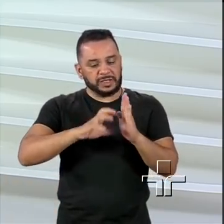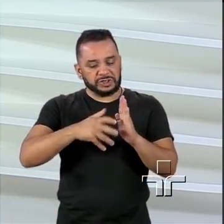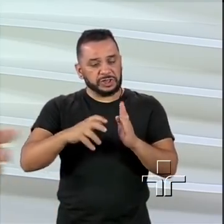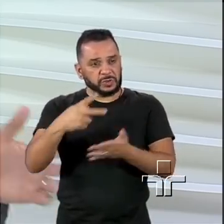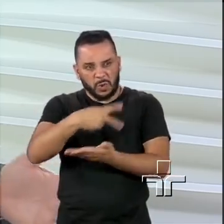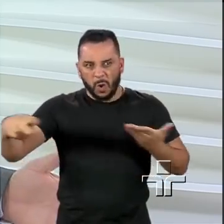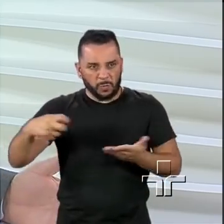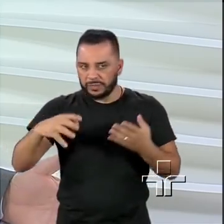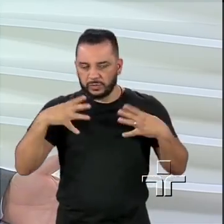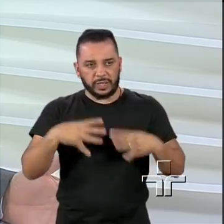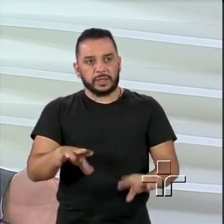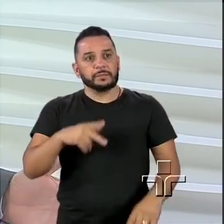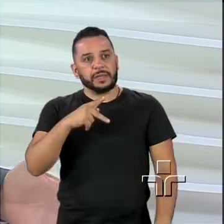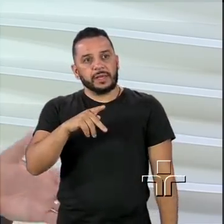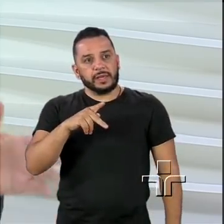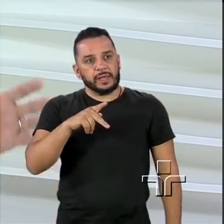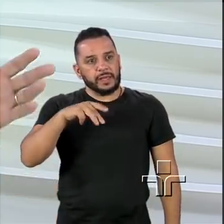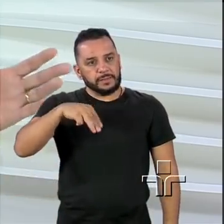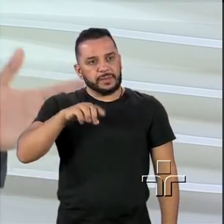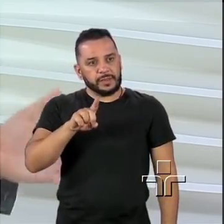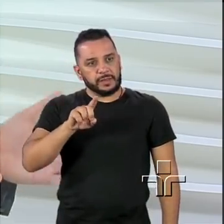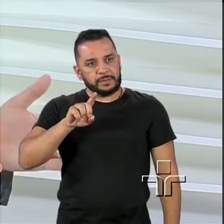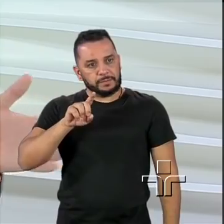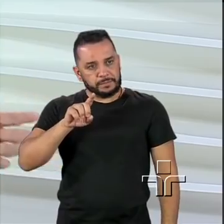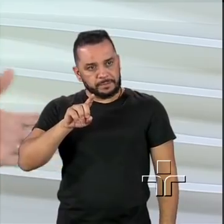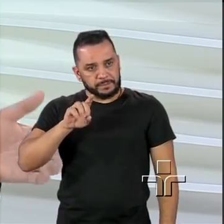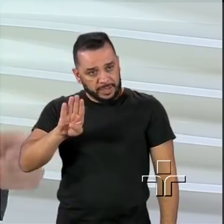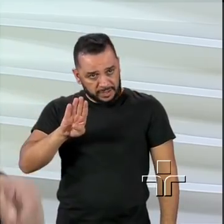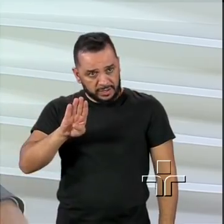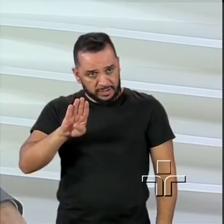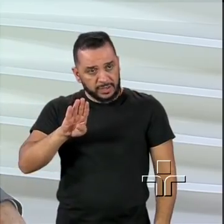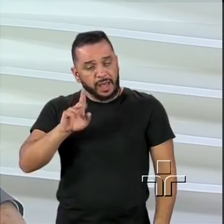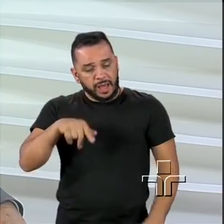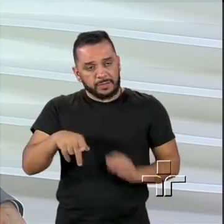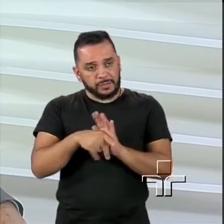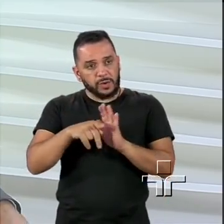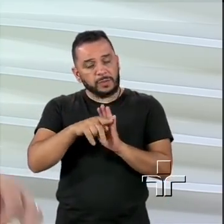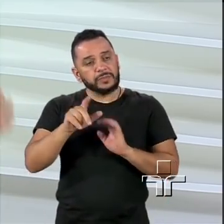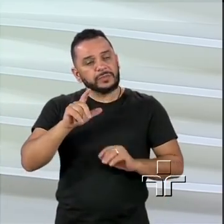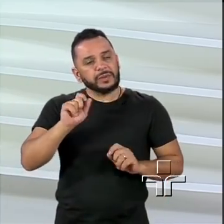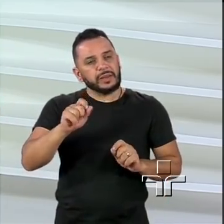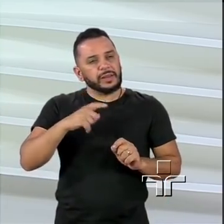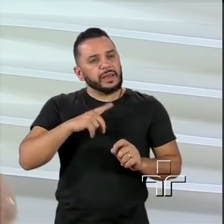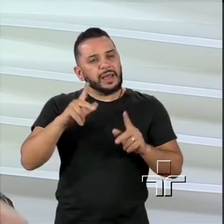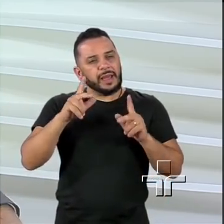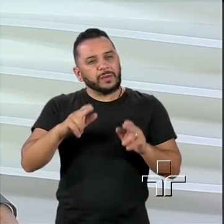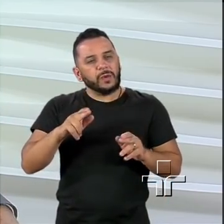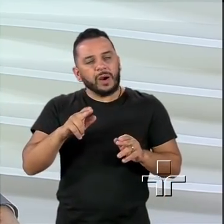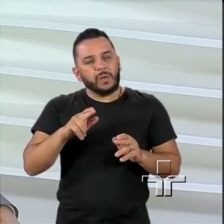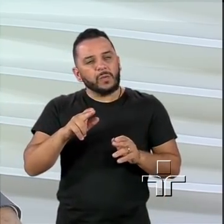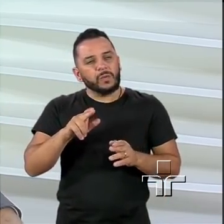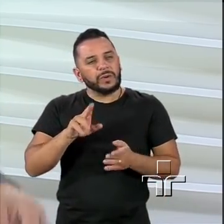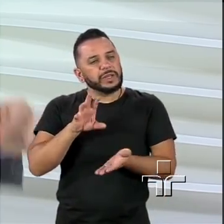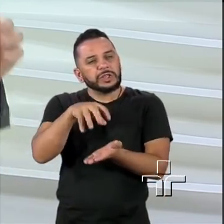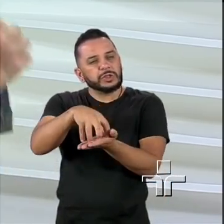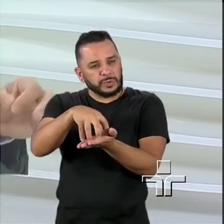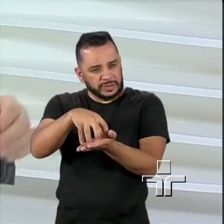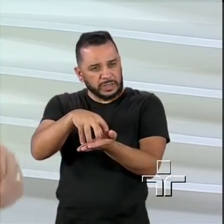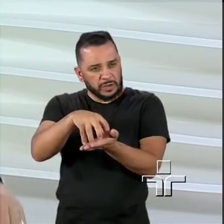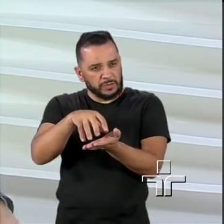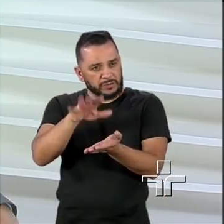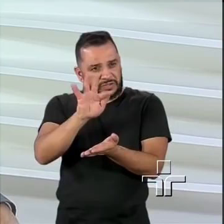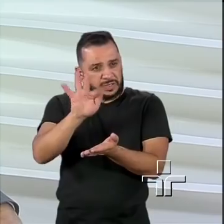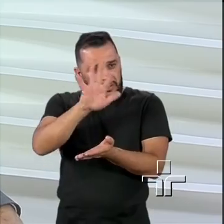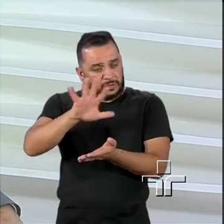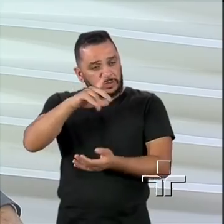uma federação. Você vai ter gente no PMDB que é plenamente possível pensar aliança. E citava exemplo, o senador